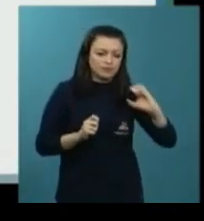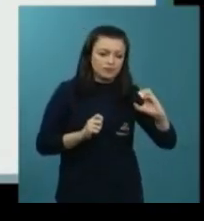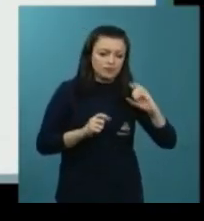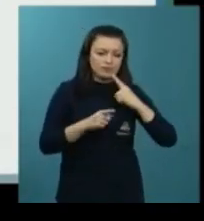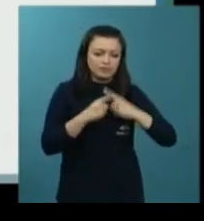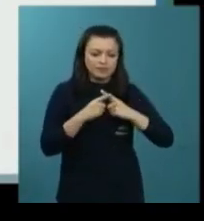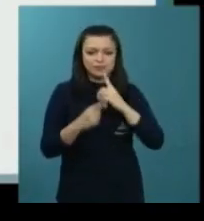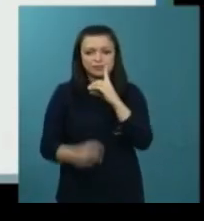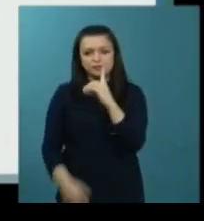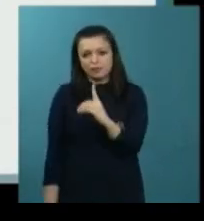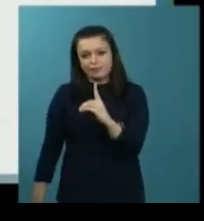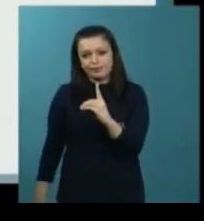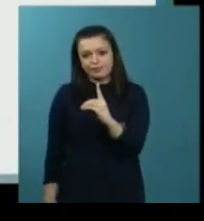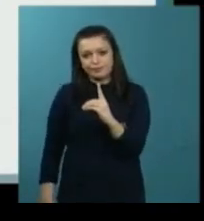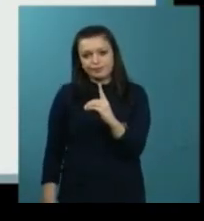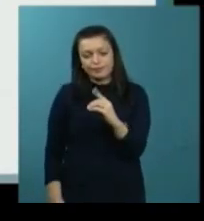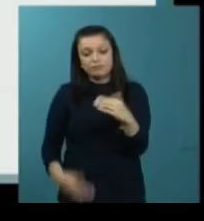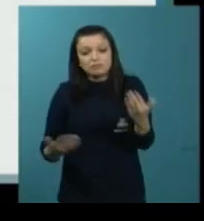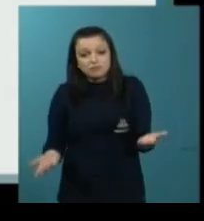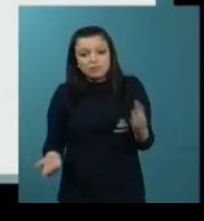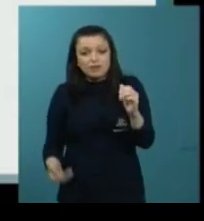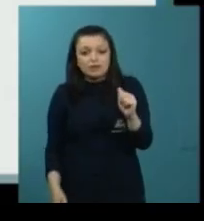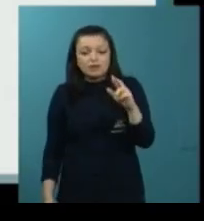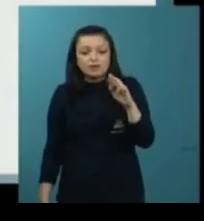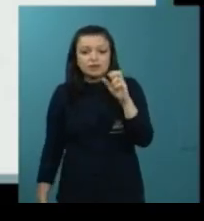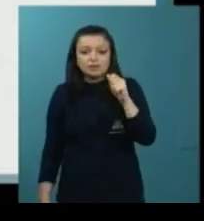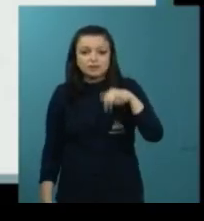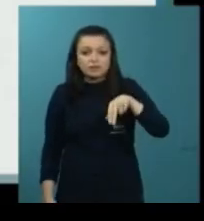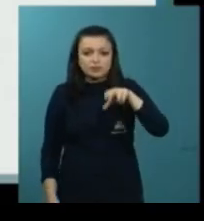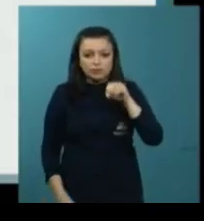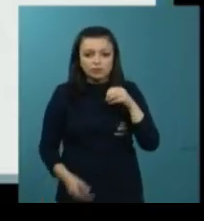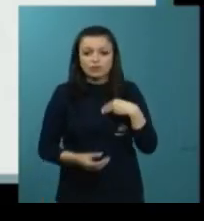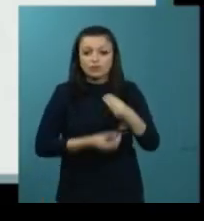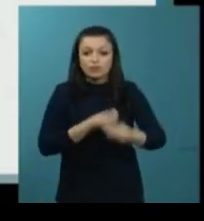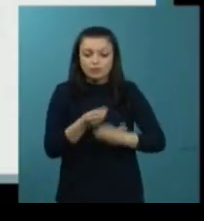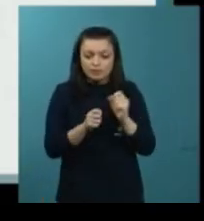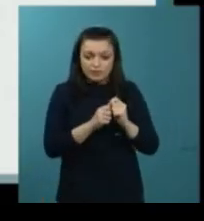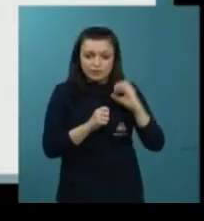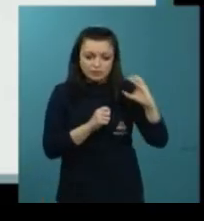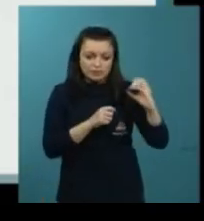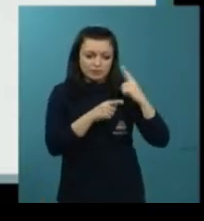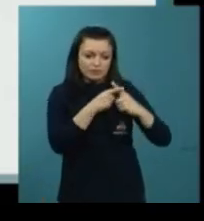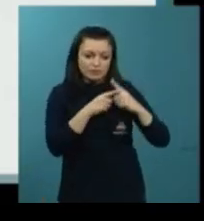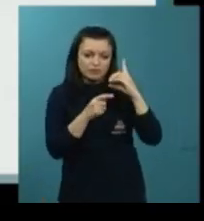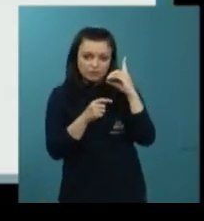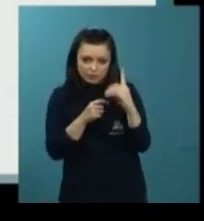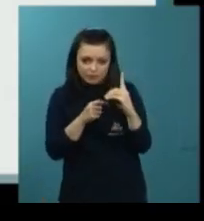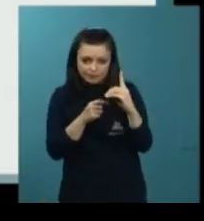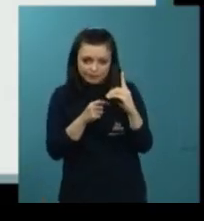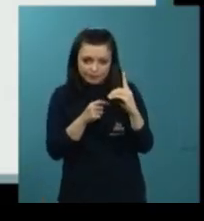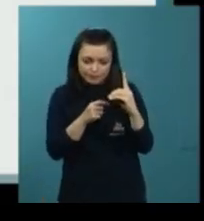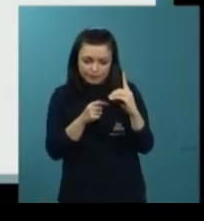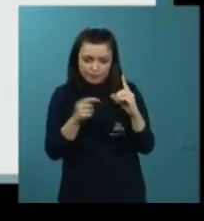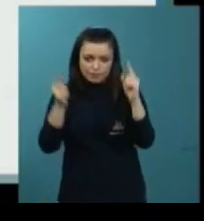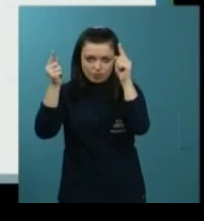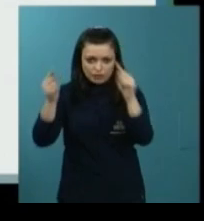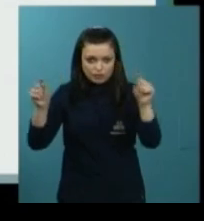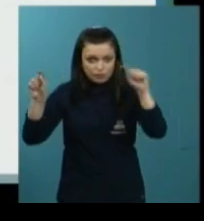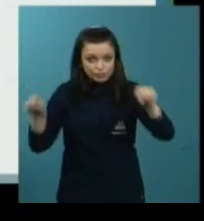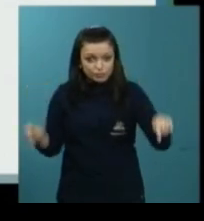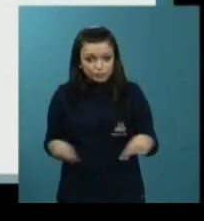o produto cartesiano de C e D? C vezes D